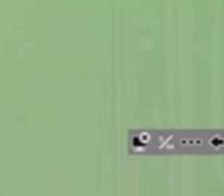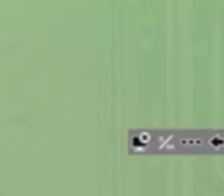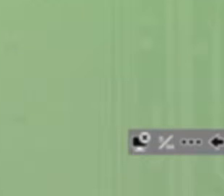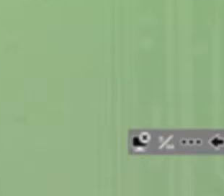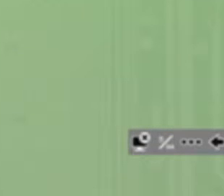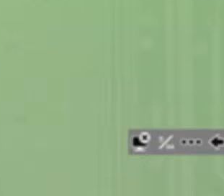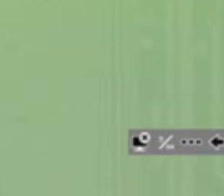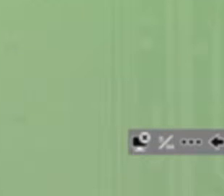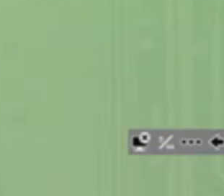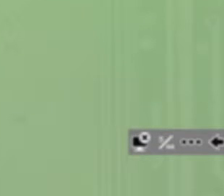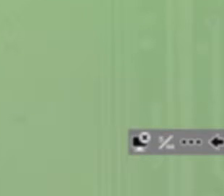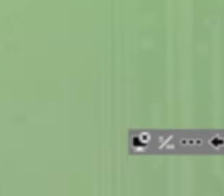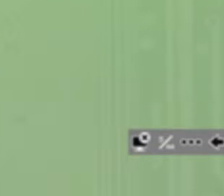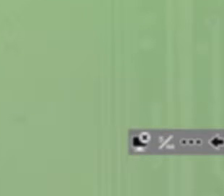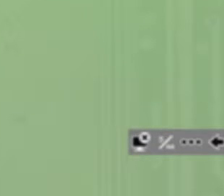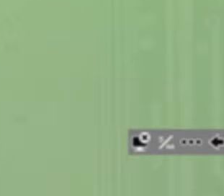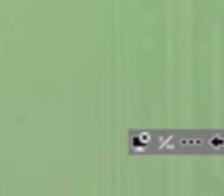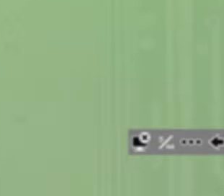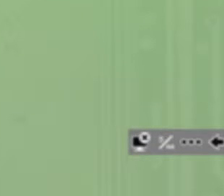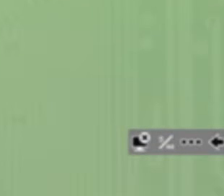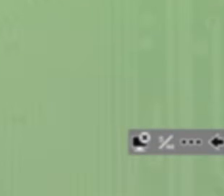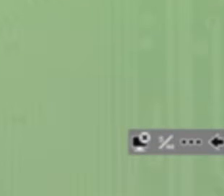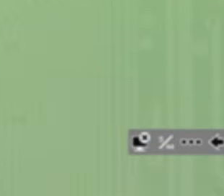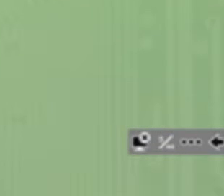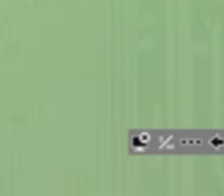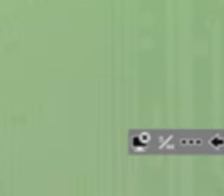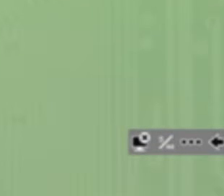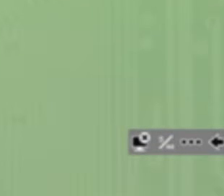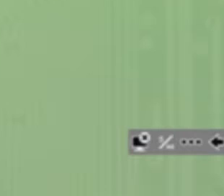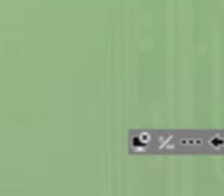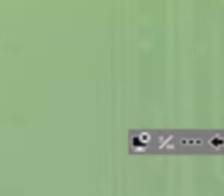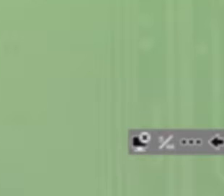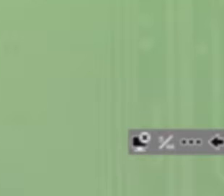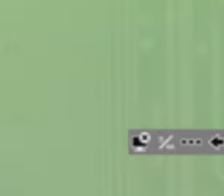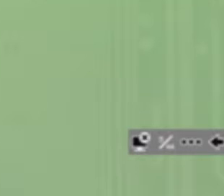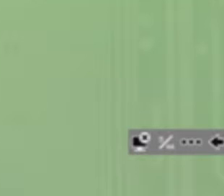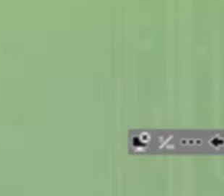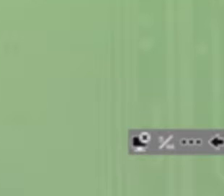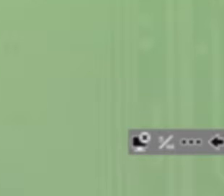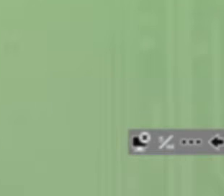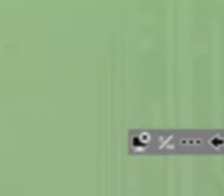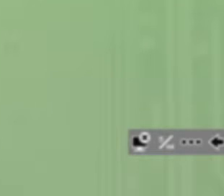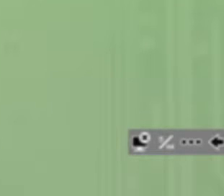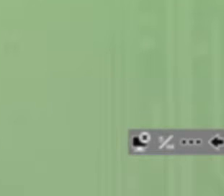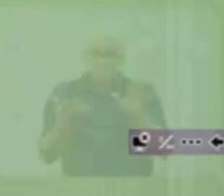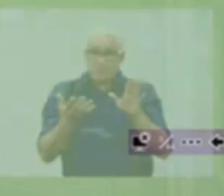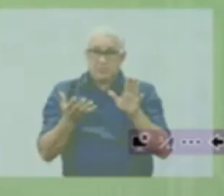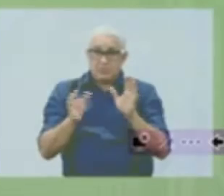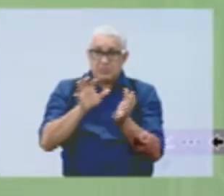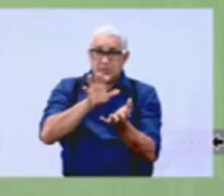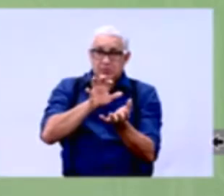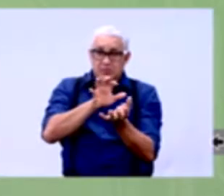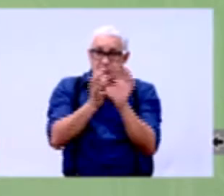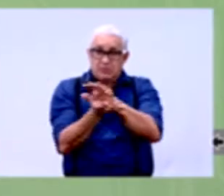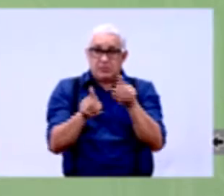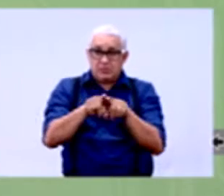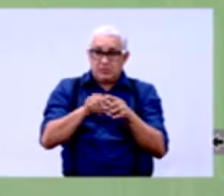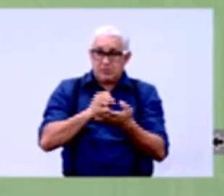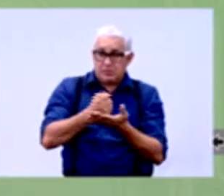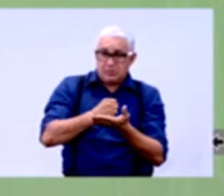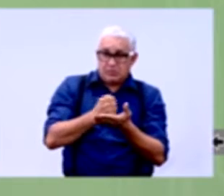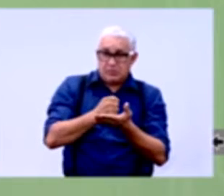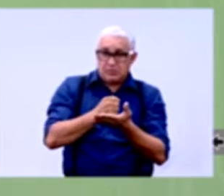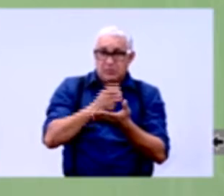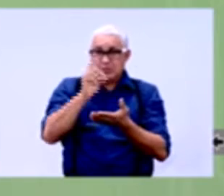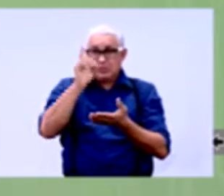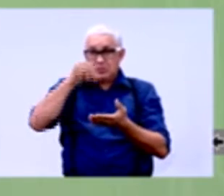resposta. Colocadas no segundo nível, ou seja, da aplicação interface para o controle domínio,